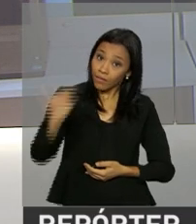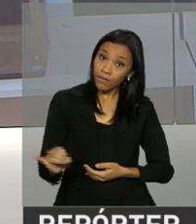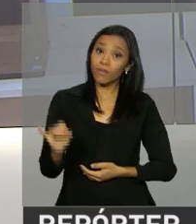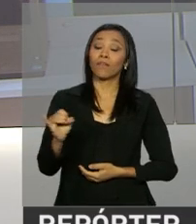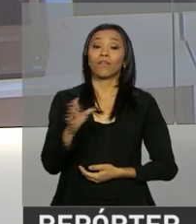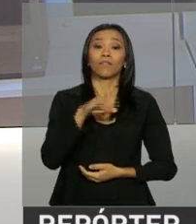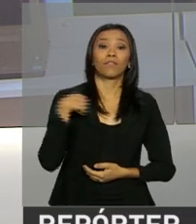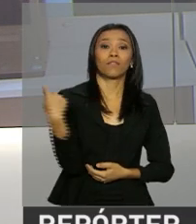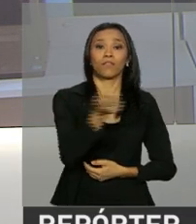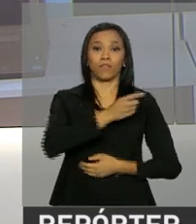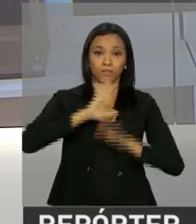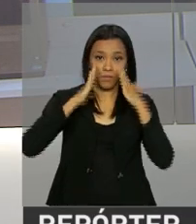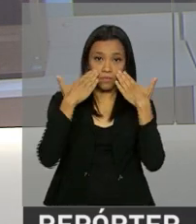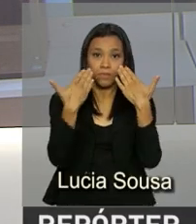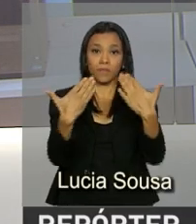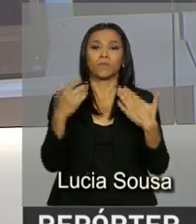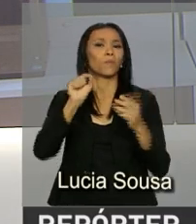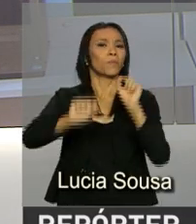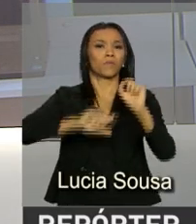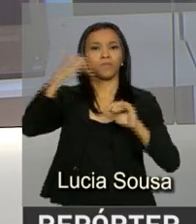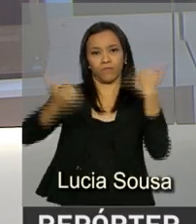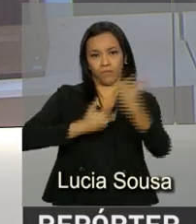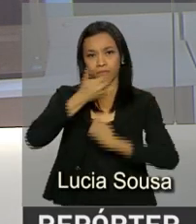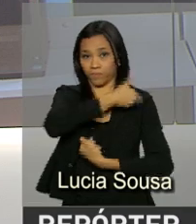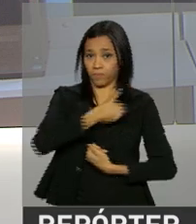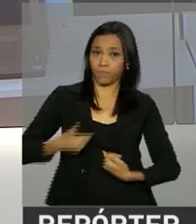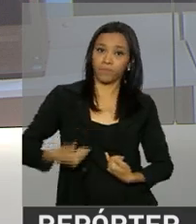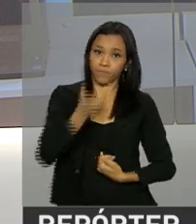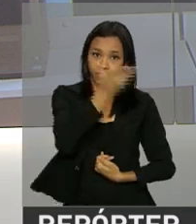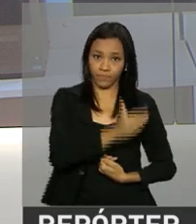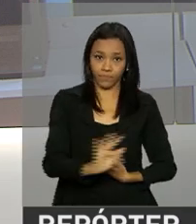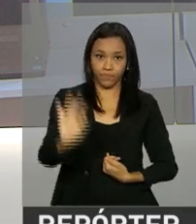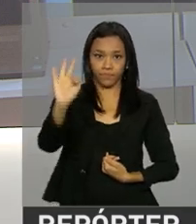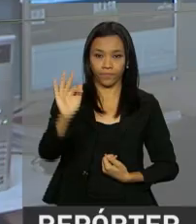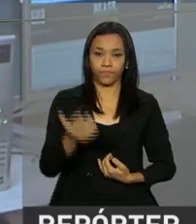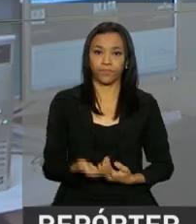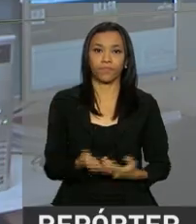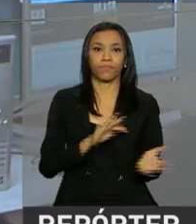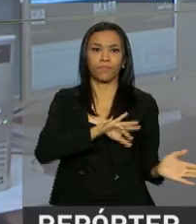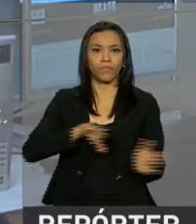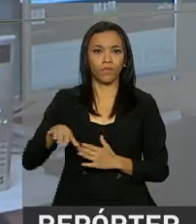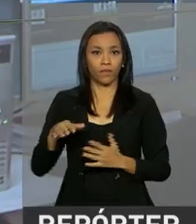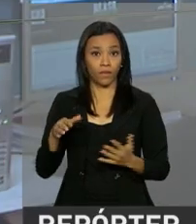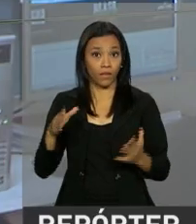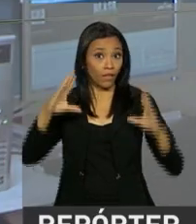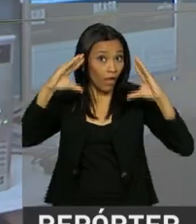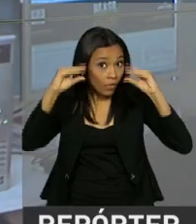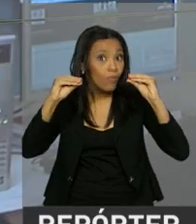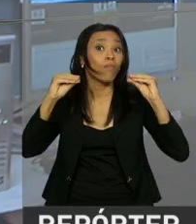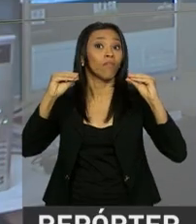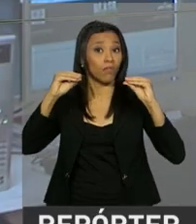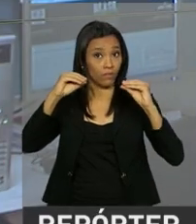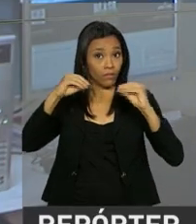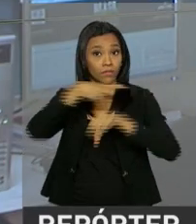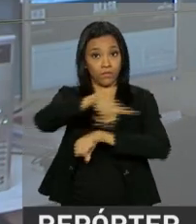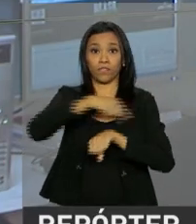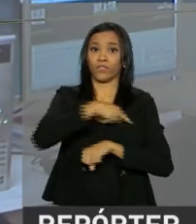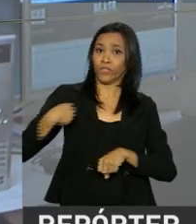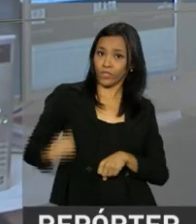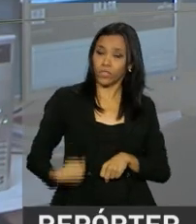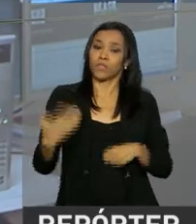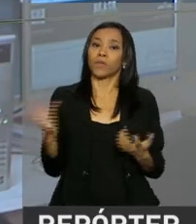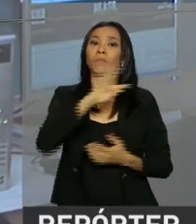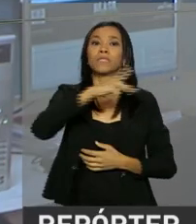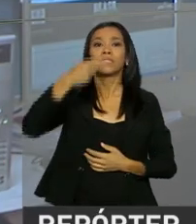Olá, estamos de volta com o repórter NBR e as notícias do governo federal. É noite na China e o presidente